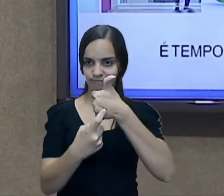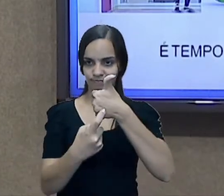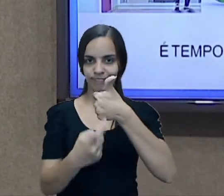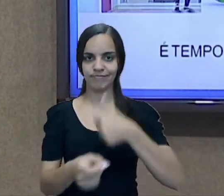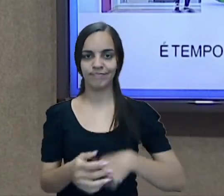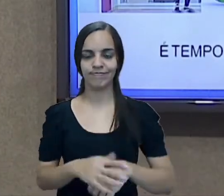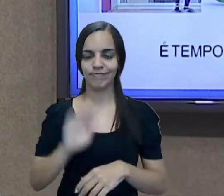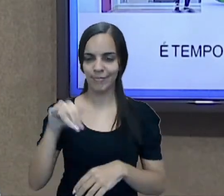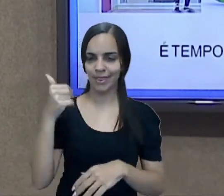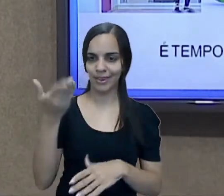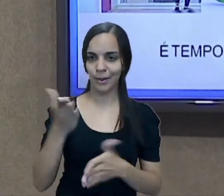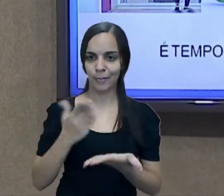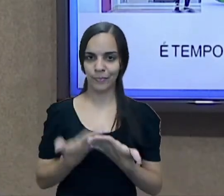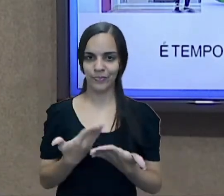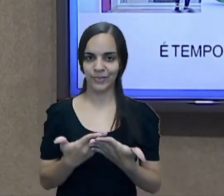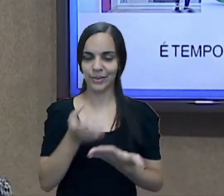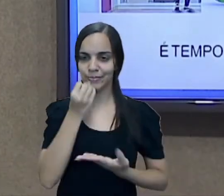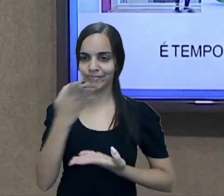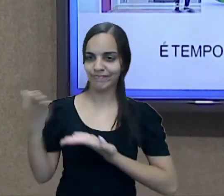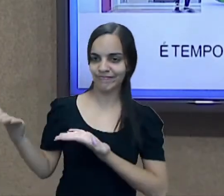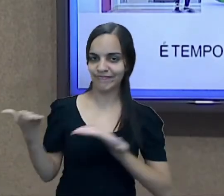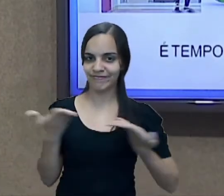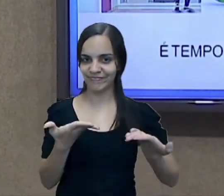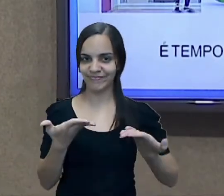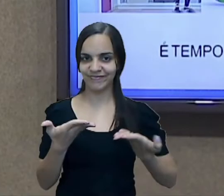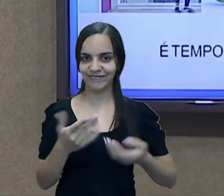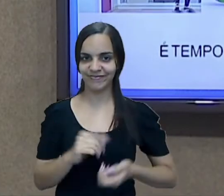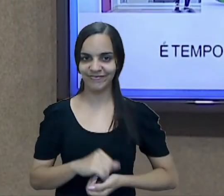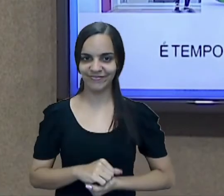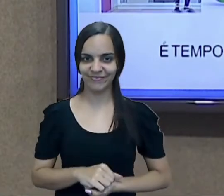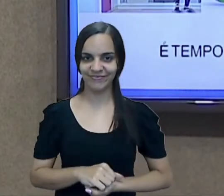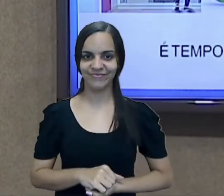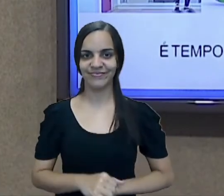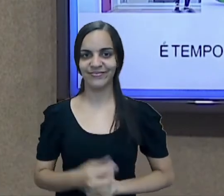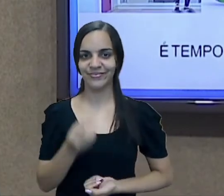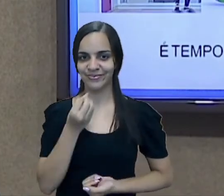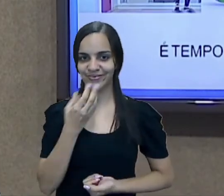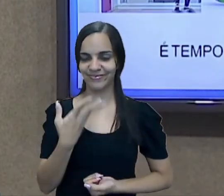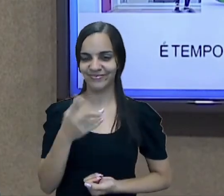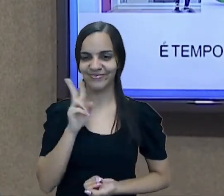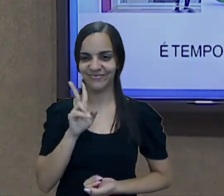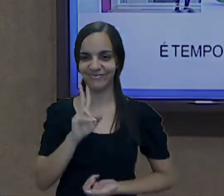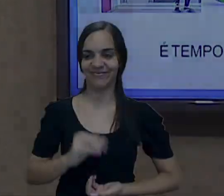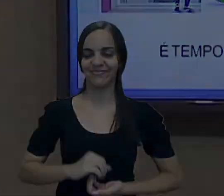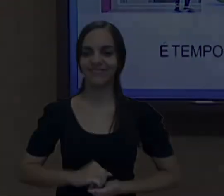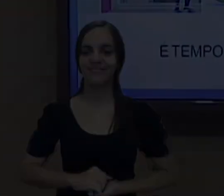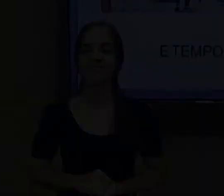Até a próxima aula. Bem-vindos à nossa nave História.